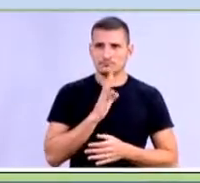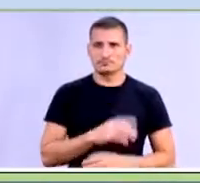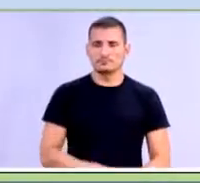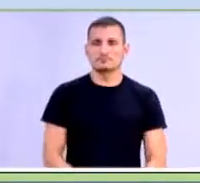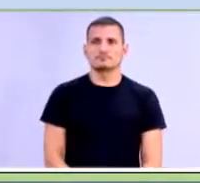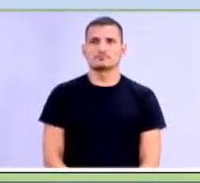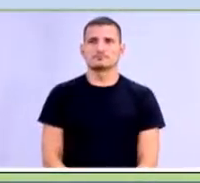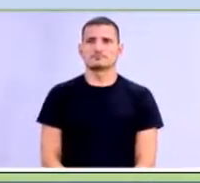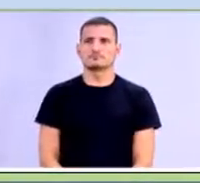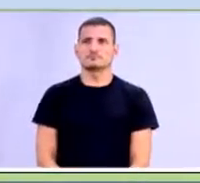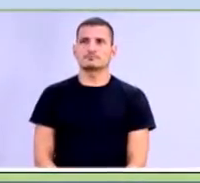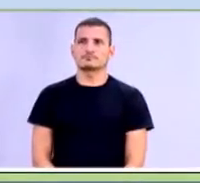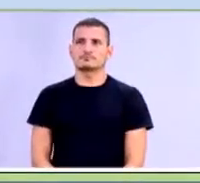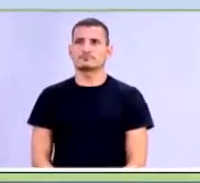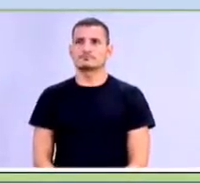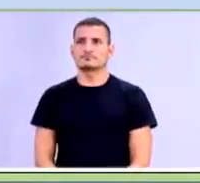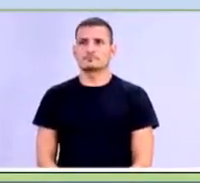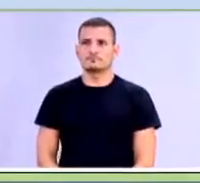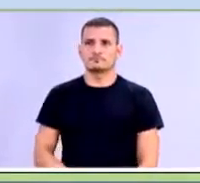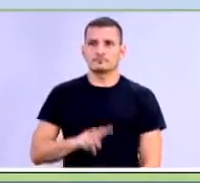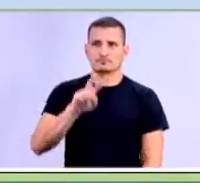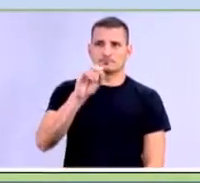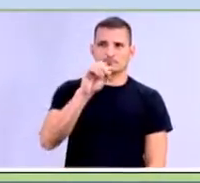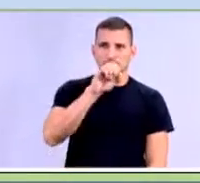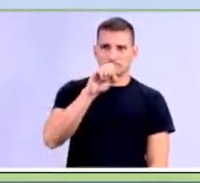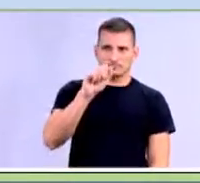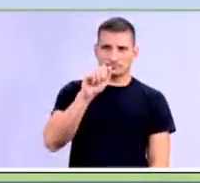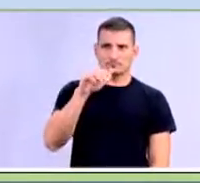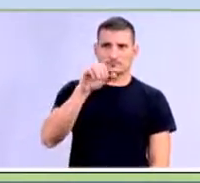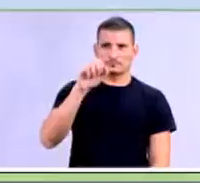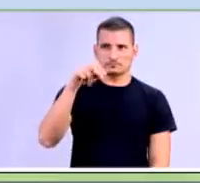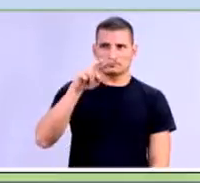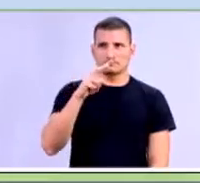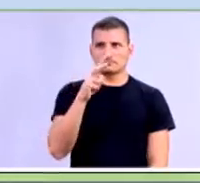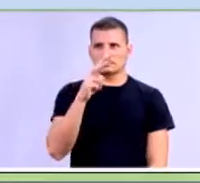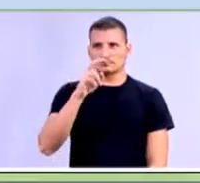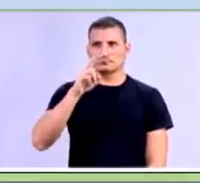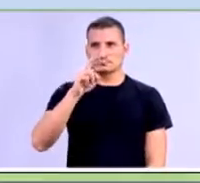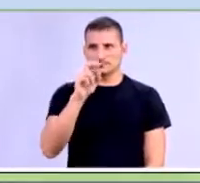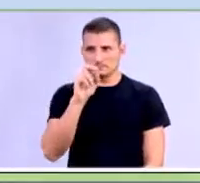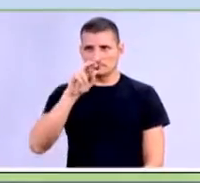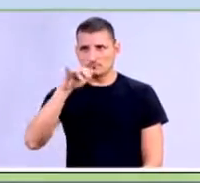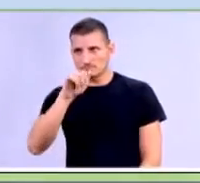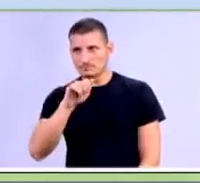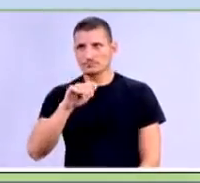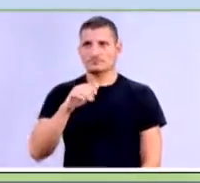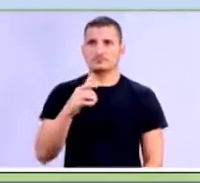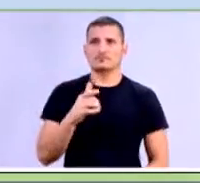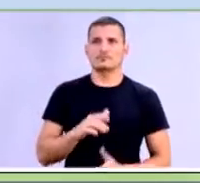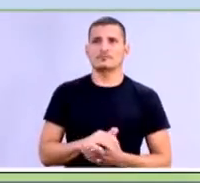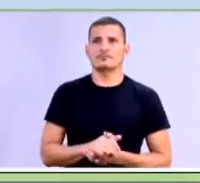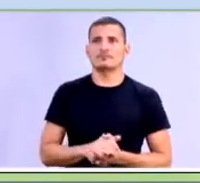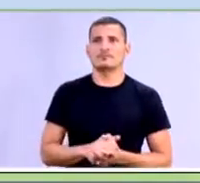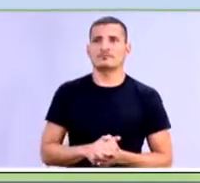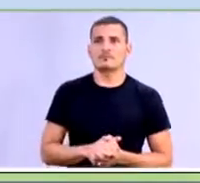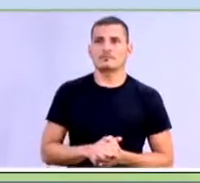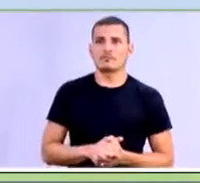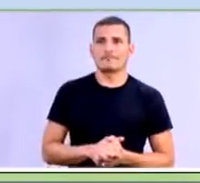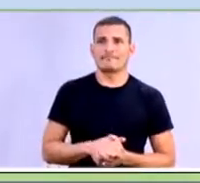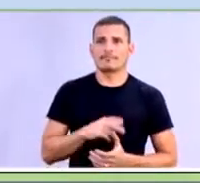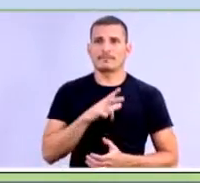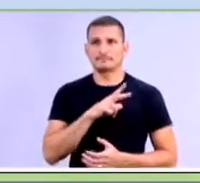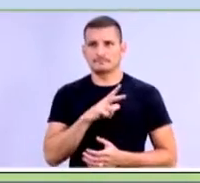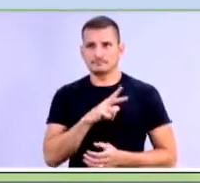certo? Olha, mas o Vossa Senhoria, ele é empregado para as demais autoridades e para